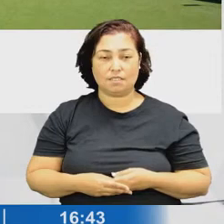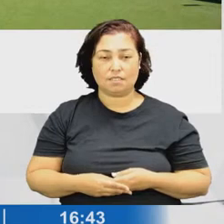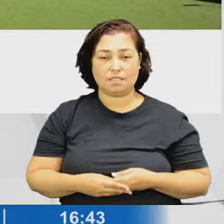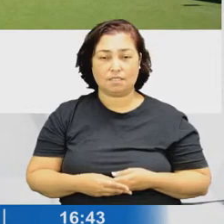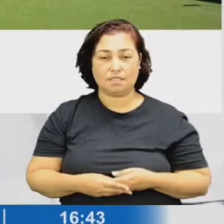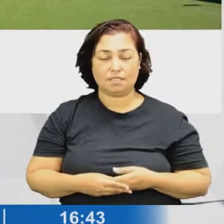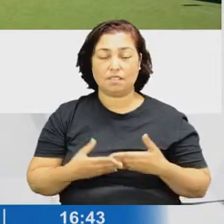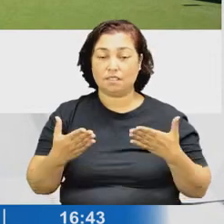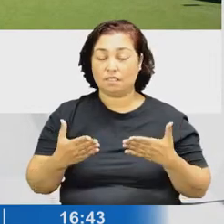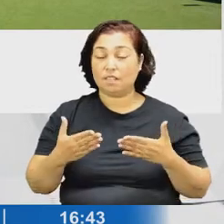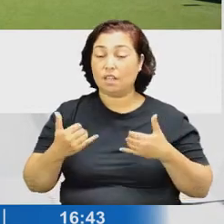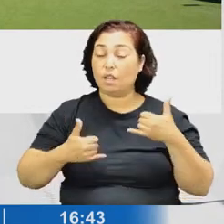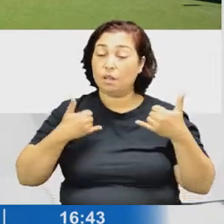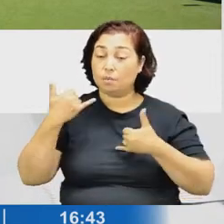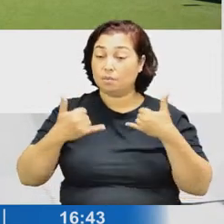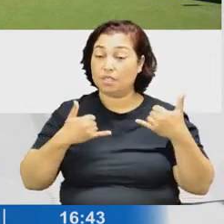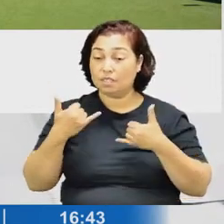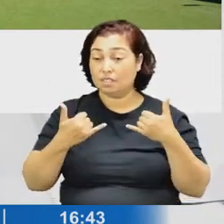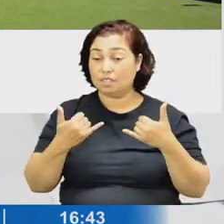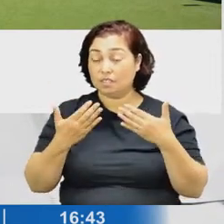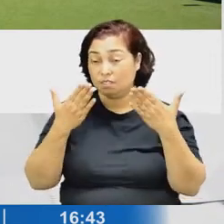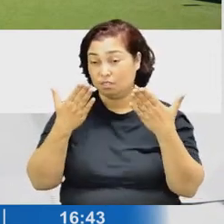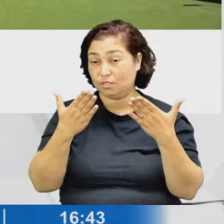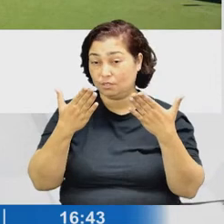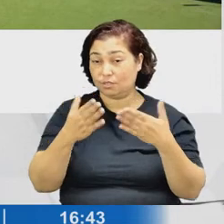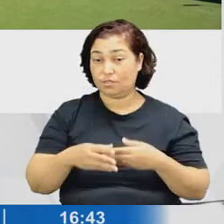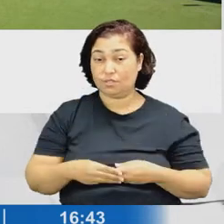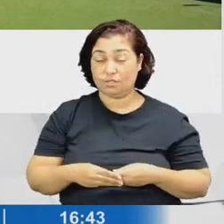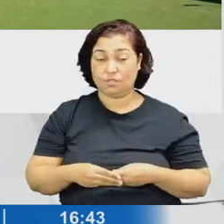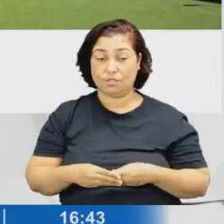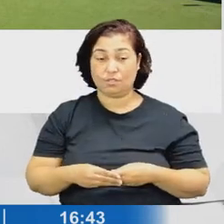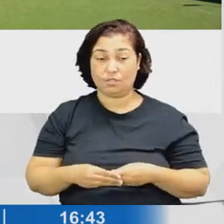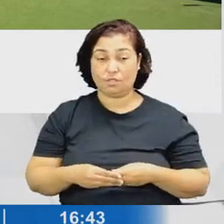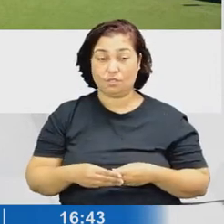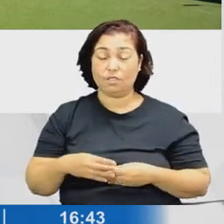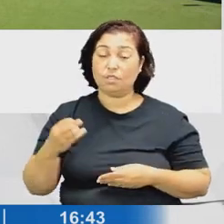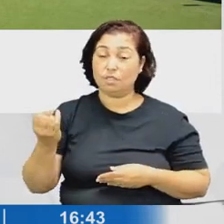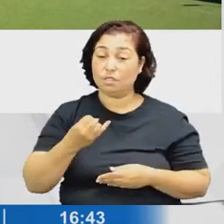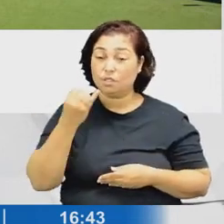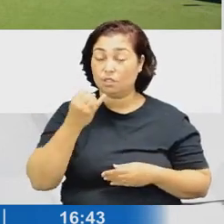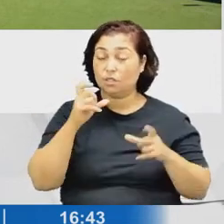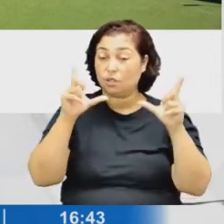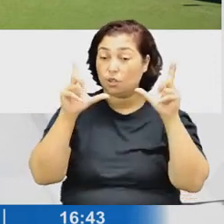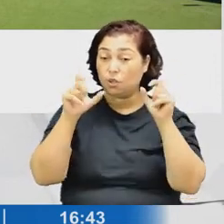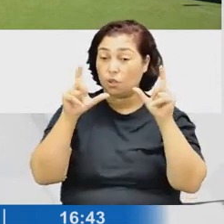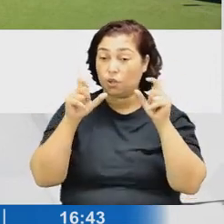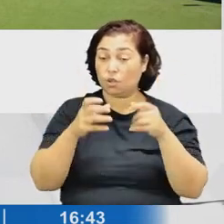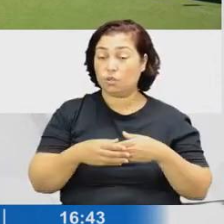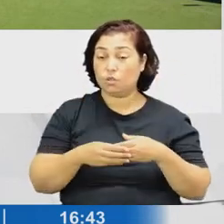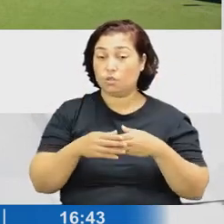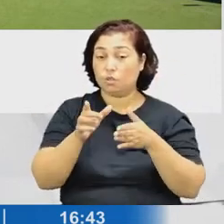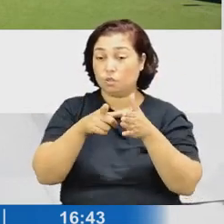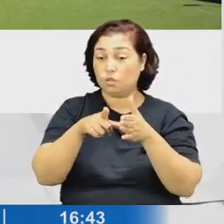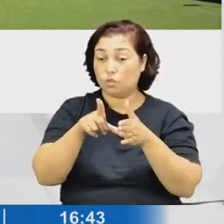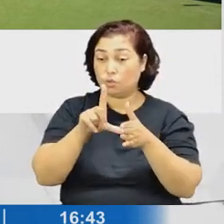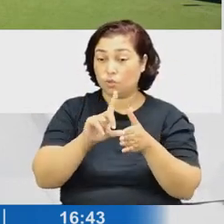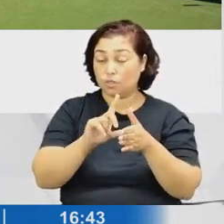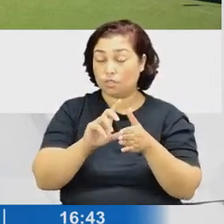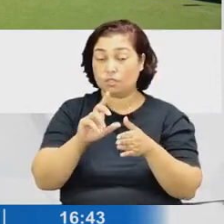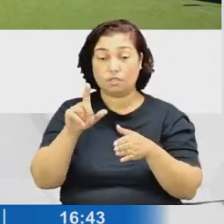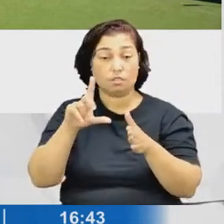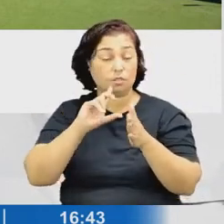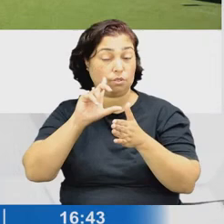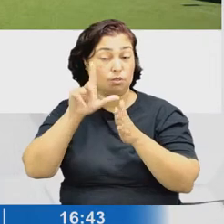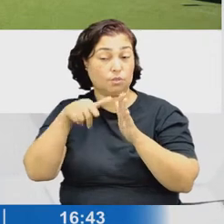ele fazendo uma brincadeira uma pose o momento mais importante de foto com pessoas é o antes e o depois não é a foto com as pessoas